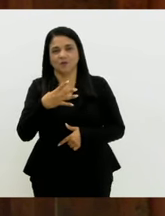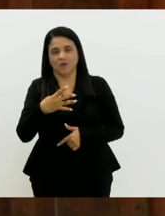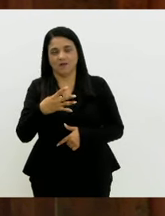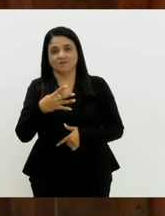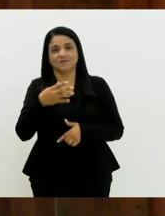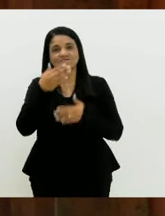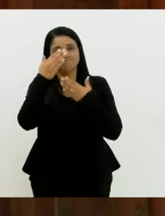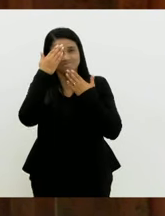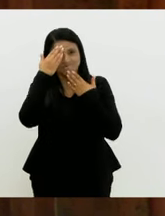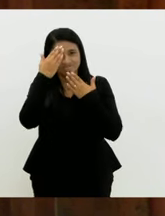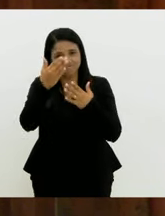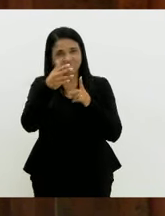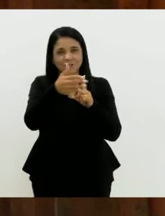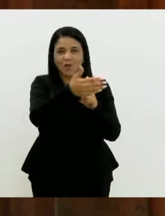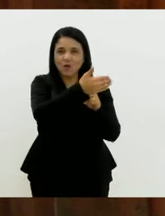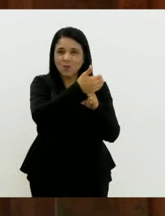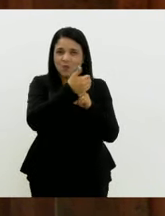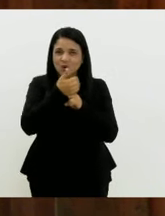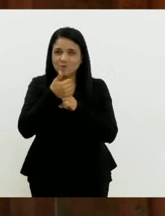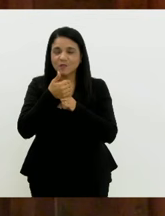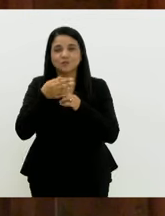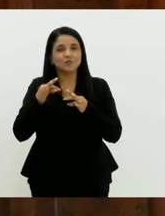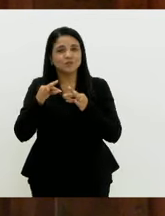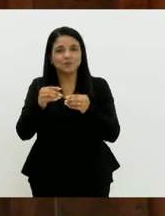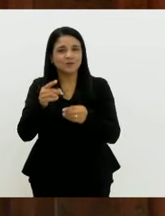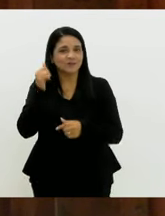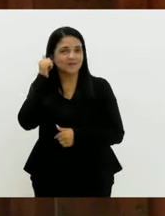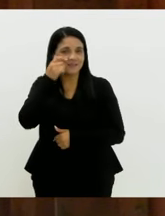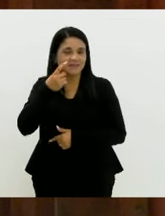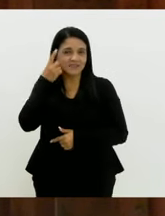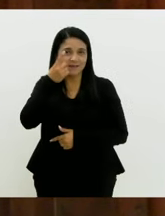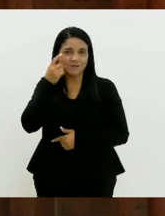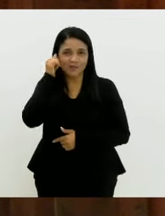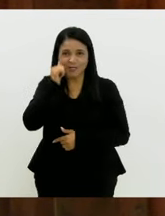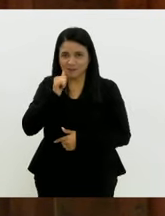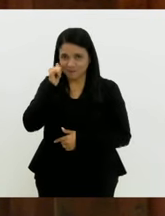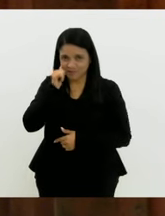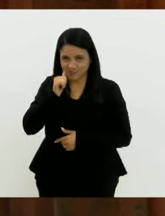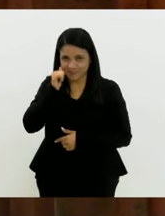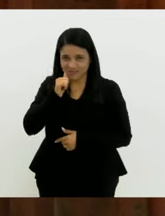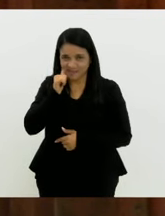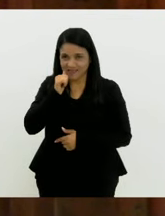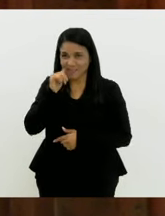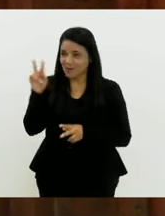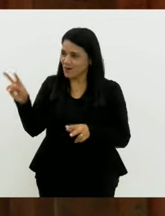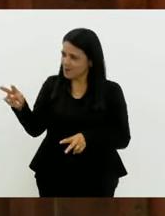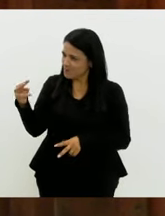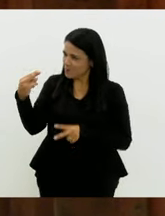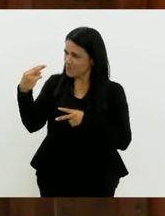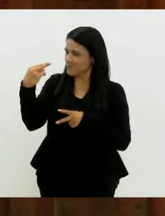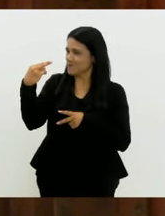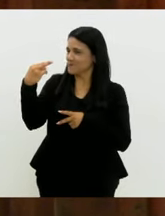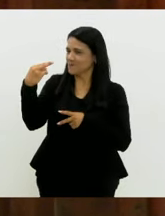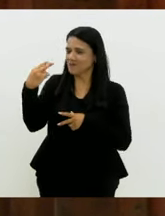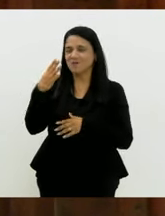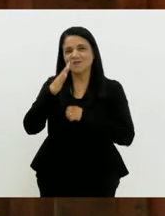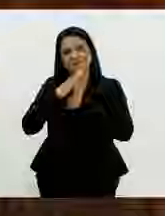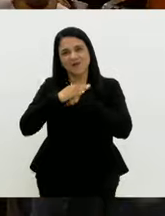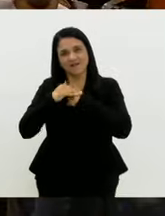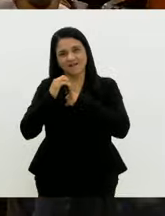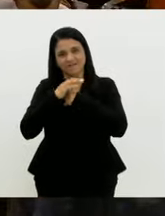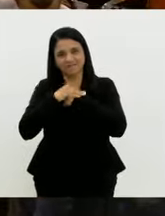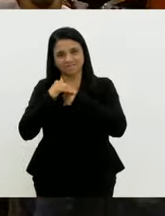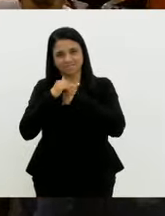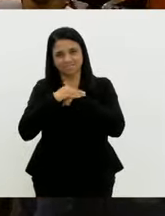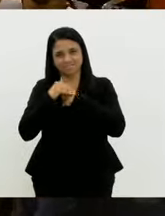agradecer o acolhimento de todas as deputadas mulheres aqui, olhando para mim com tanto carinho, não